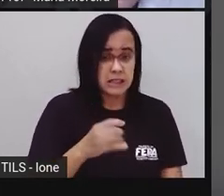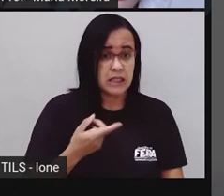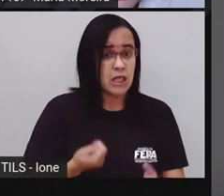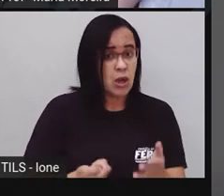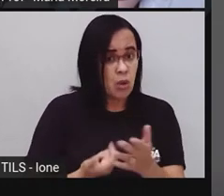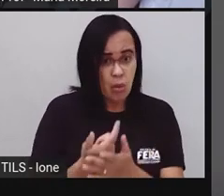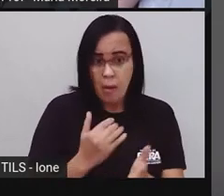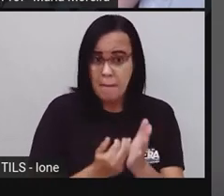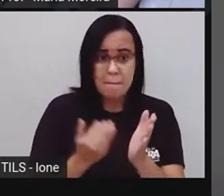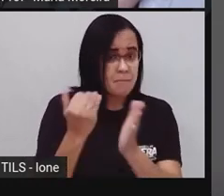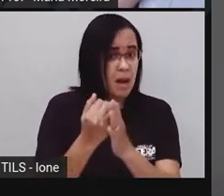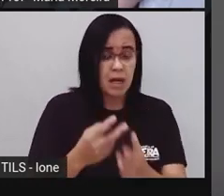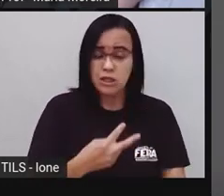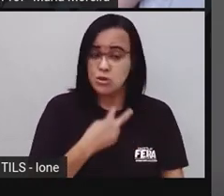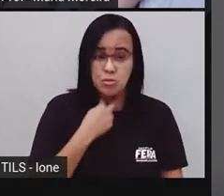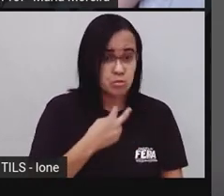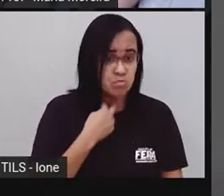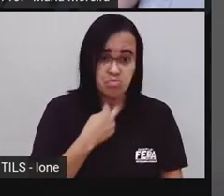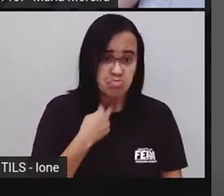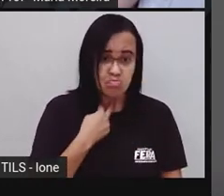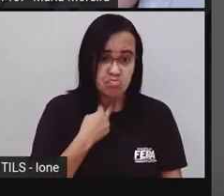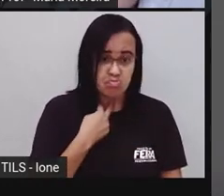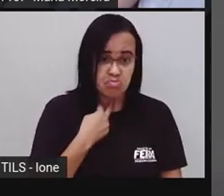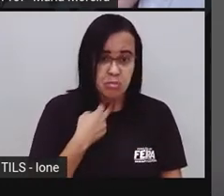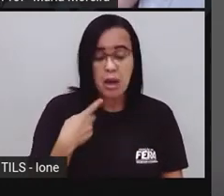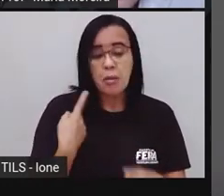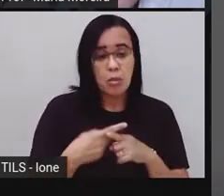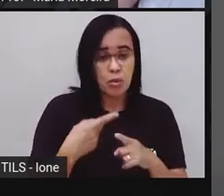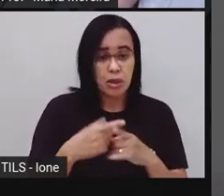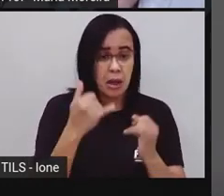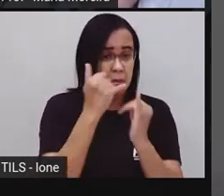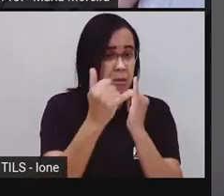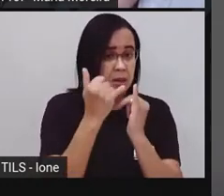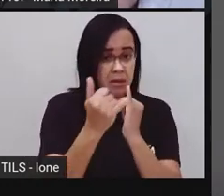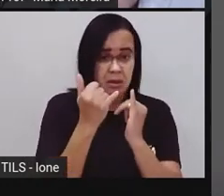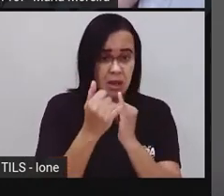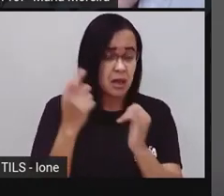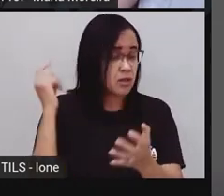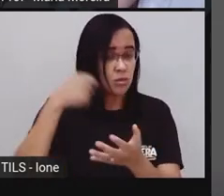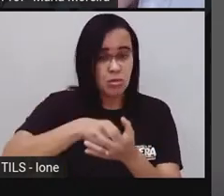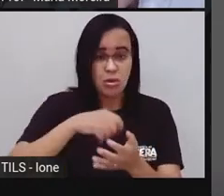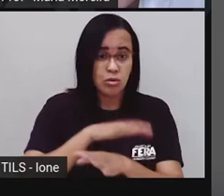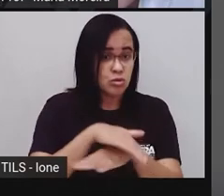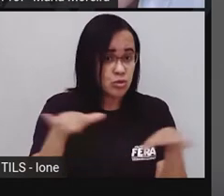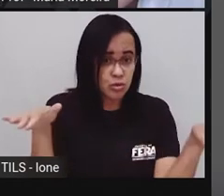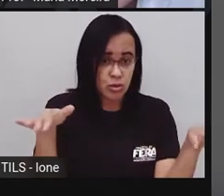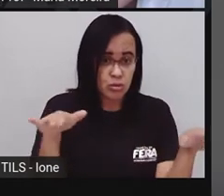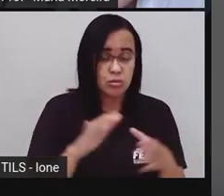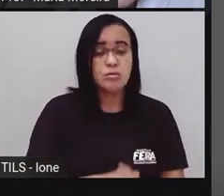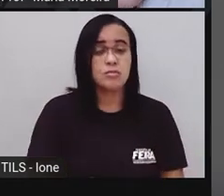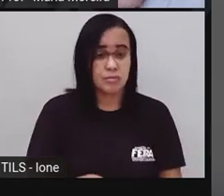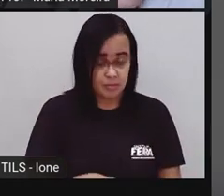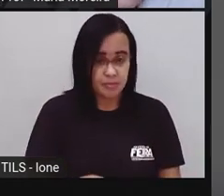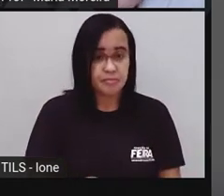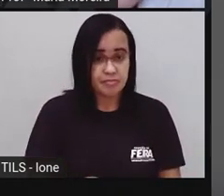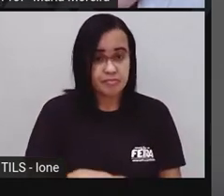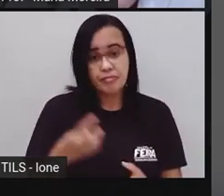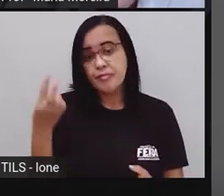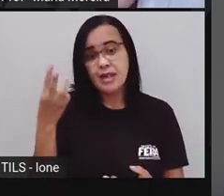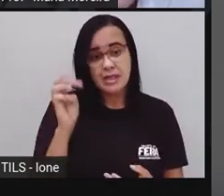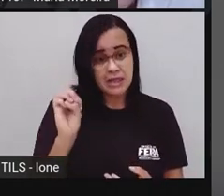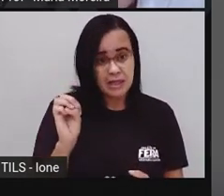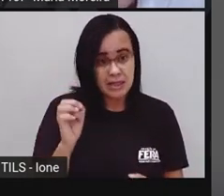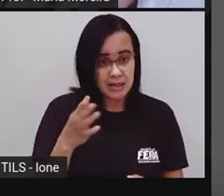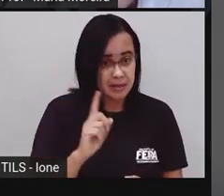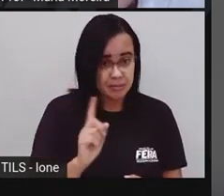pode ó gastara metade do 30 Ele só pode gastar o que ele só pode gastar com figurinha 30